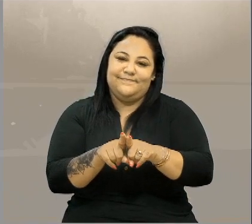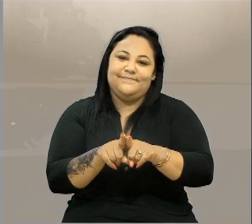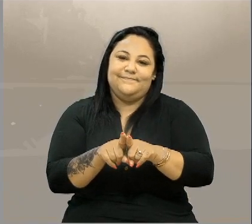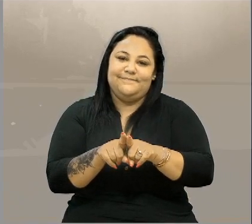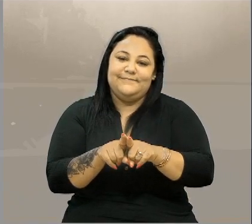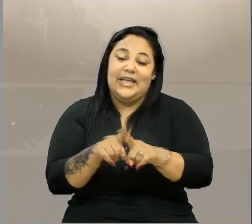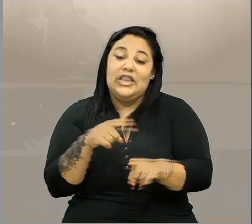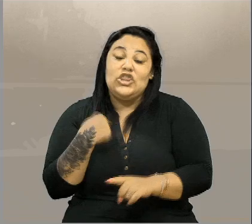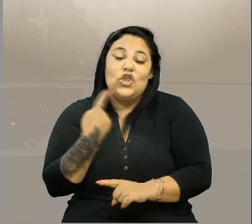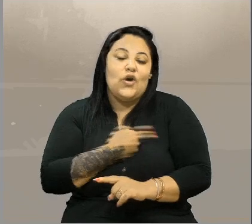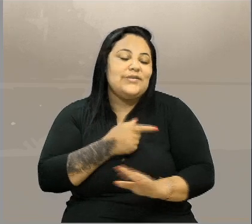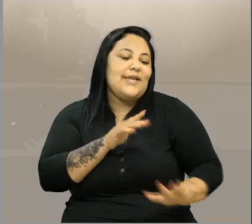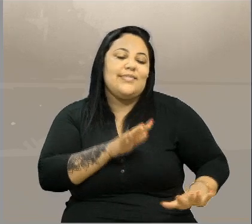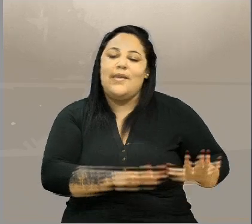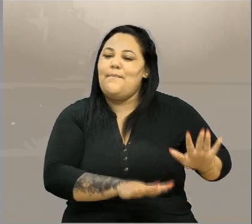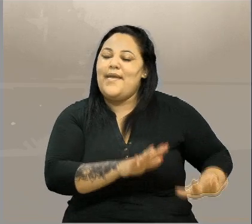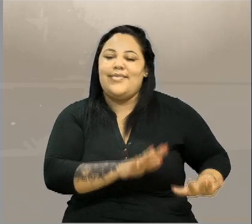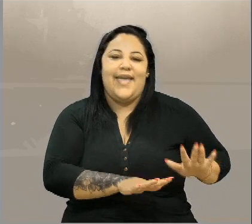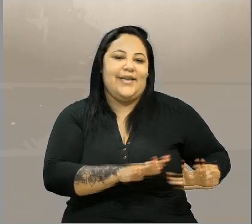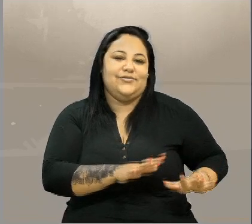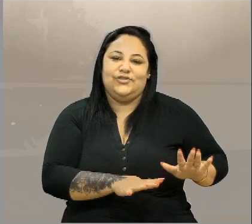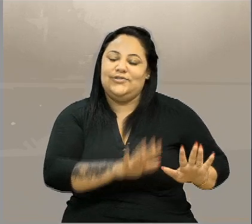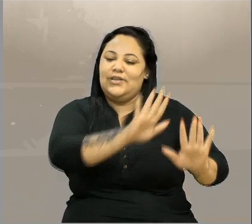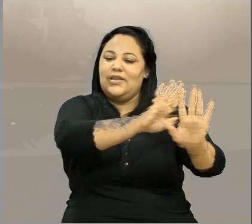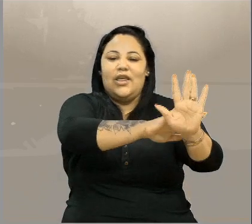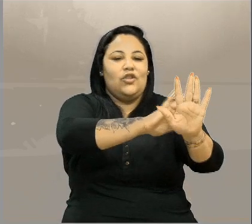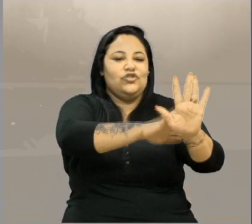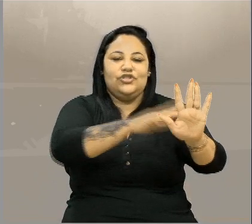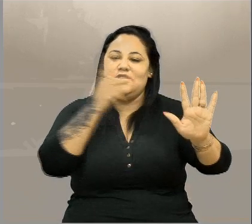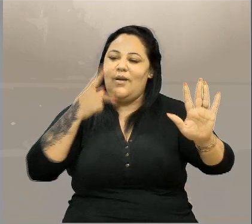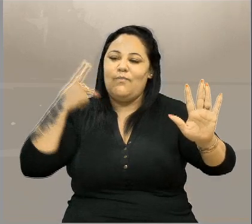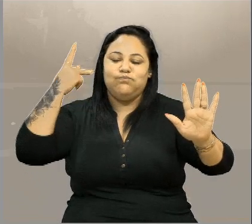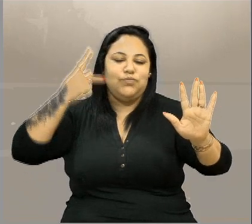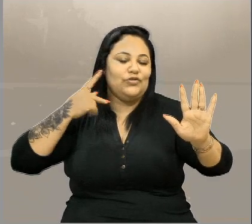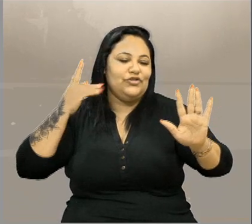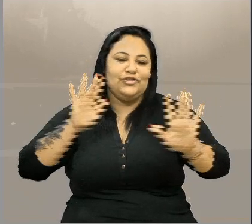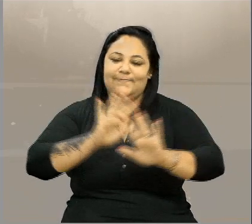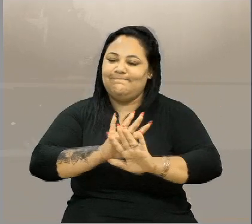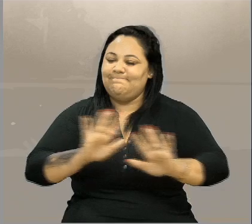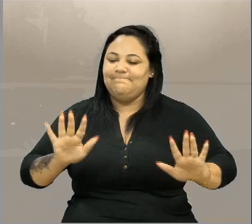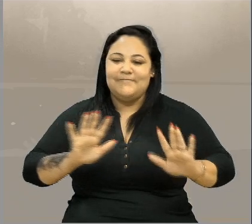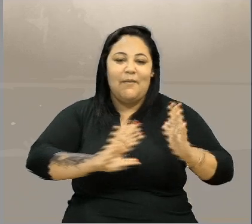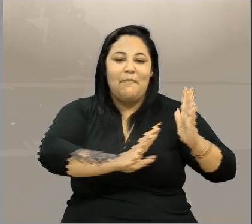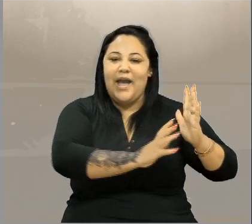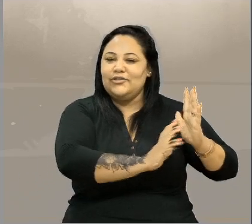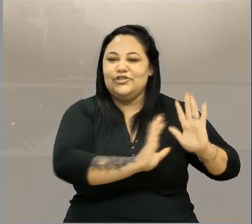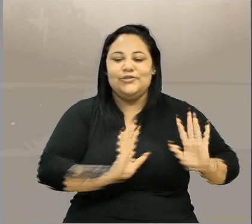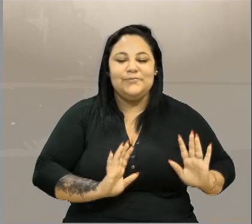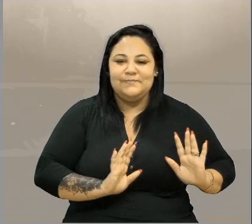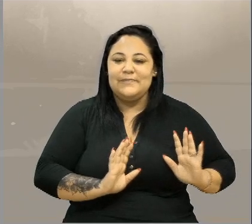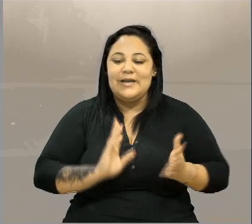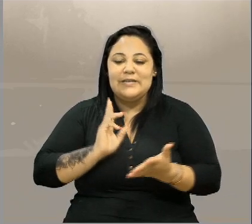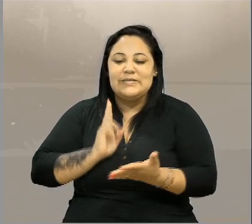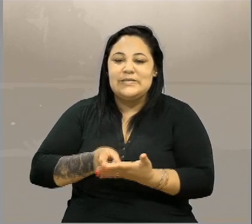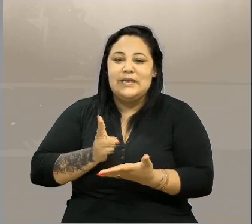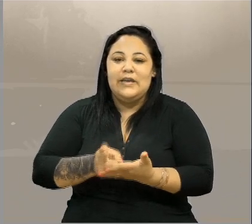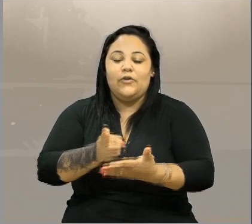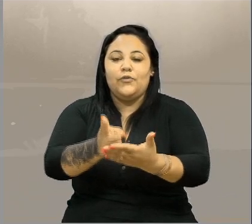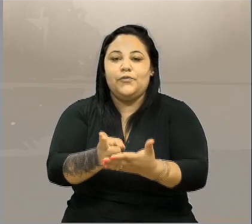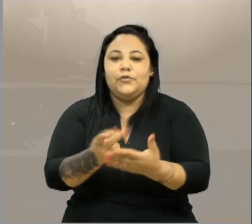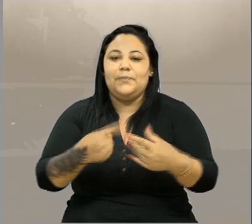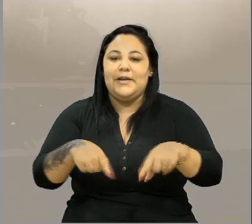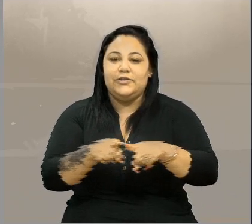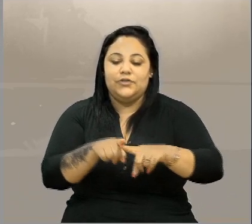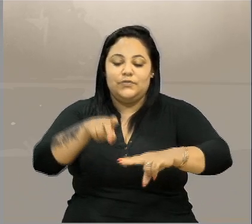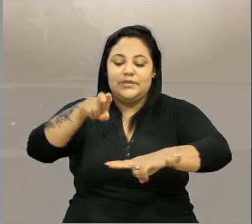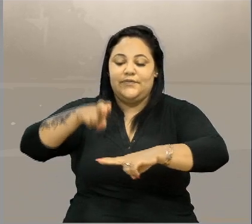nós, independente de questões político-ideológicas, de partido, sempre que nós sentamos